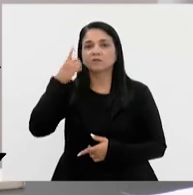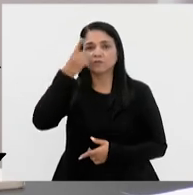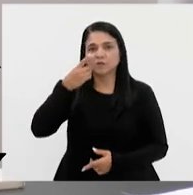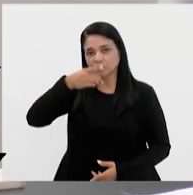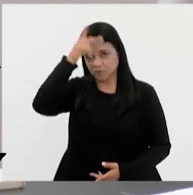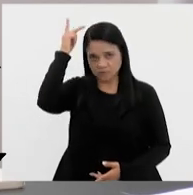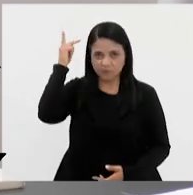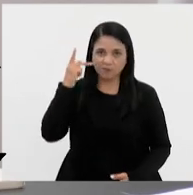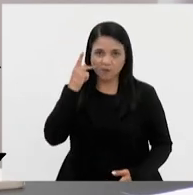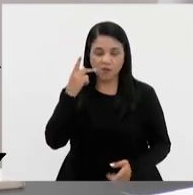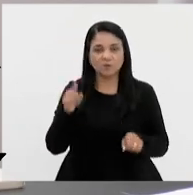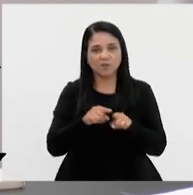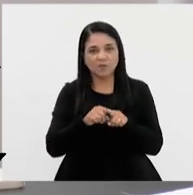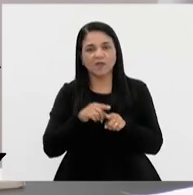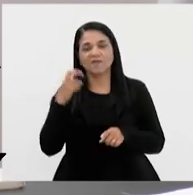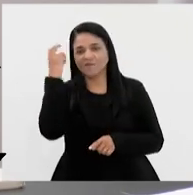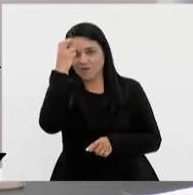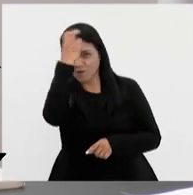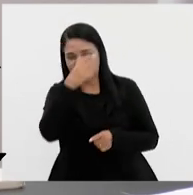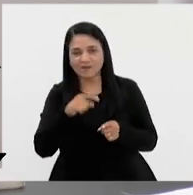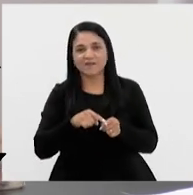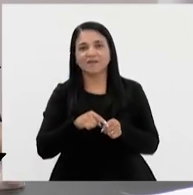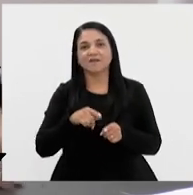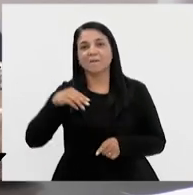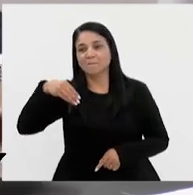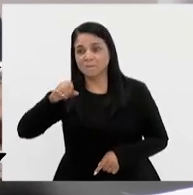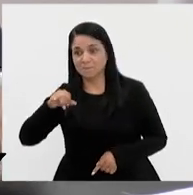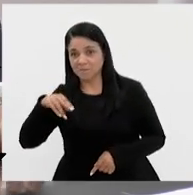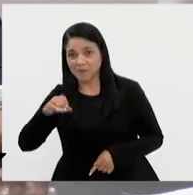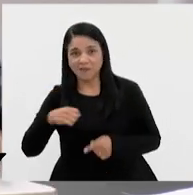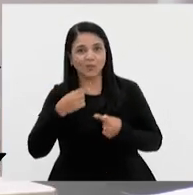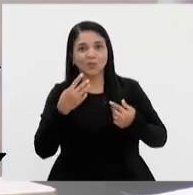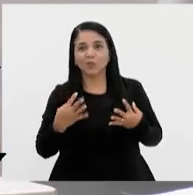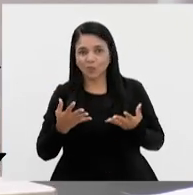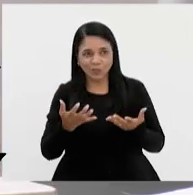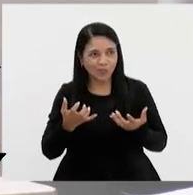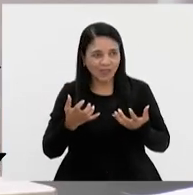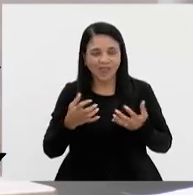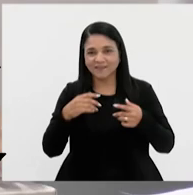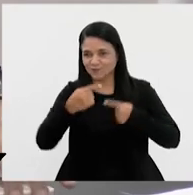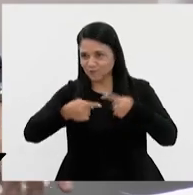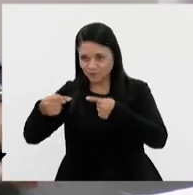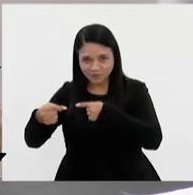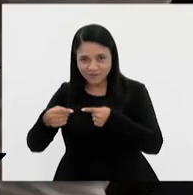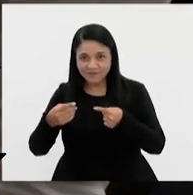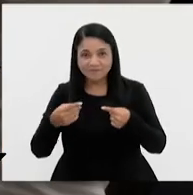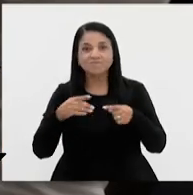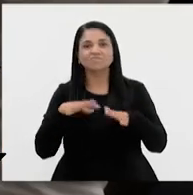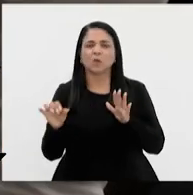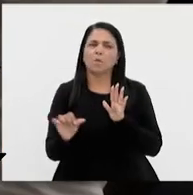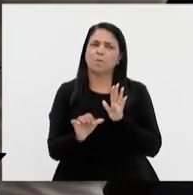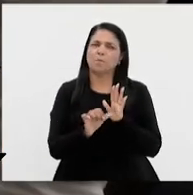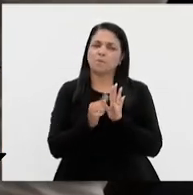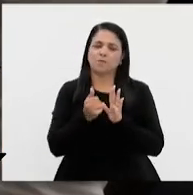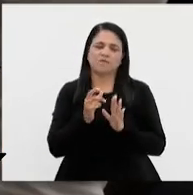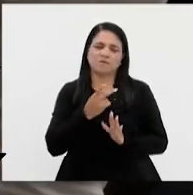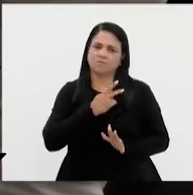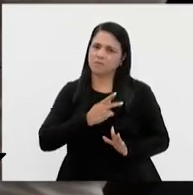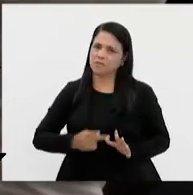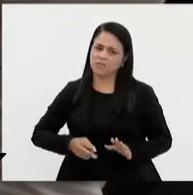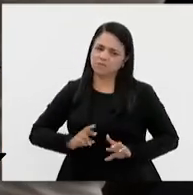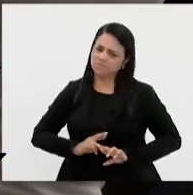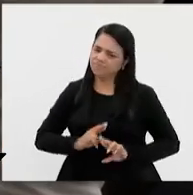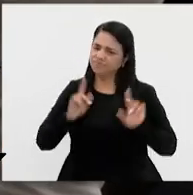palavra, deputado Mick, deputada Verônica, deputado Serafini. Senhor presidente, não é a primeira vez que esse